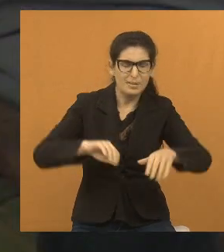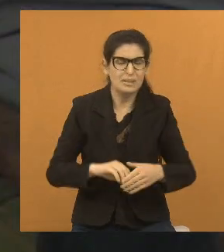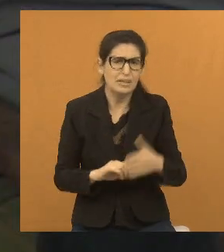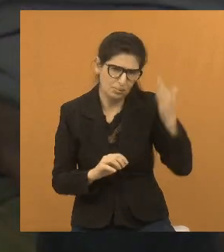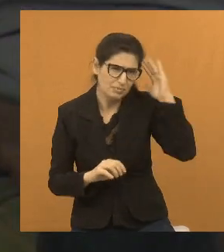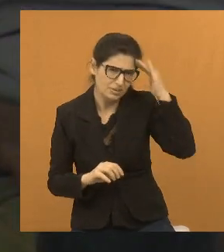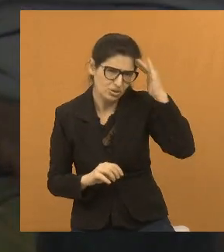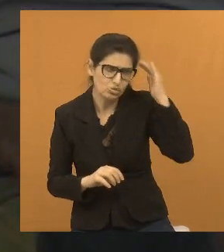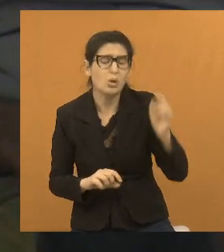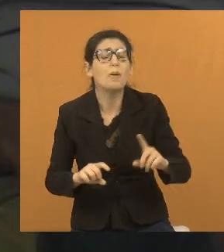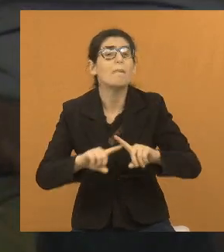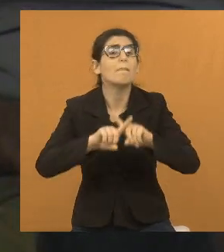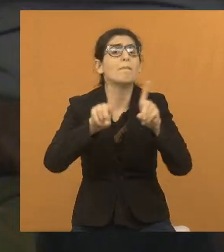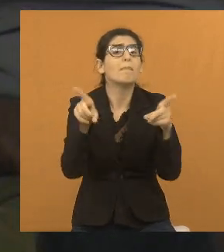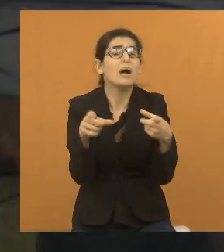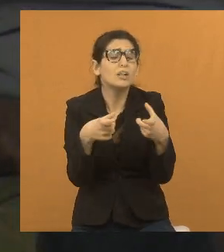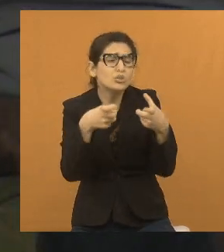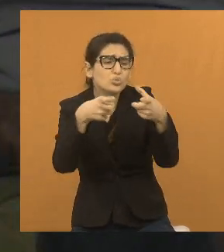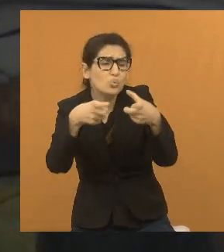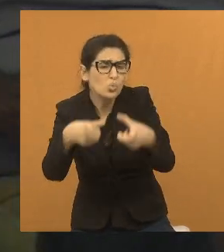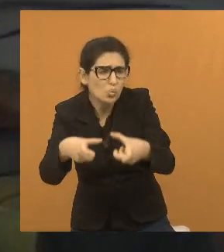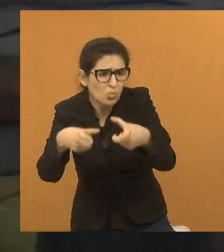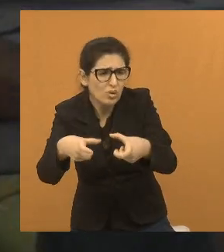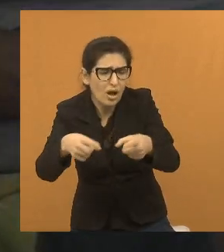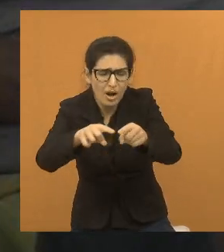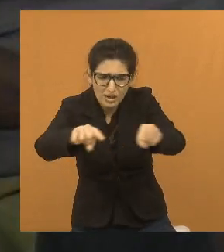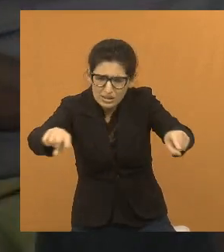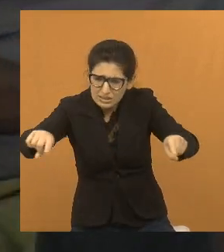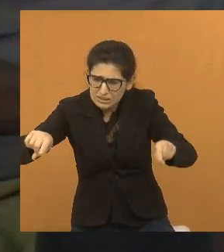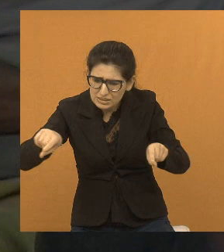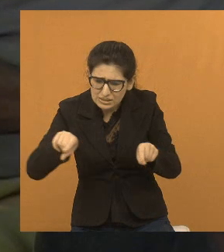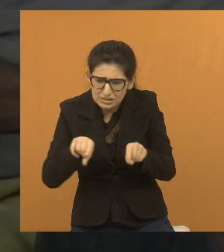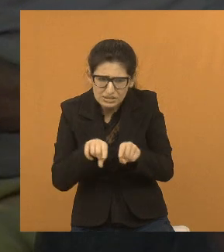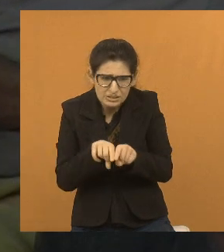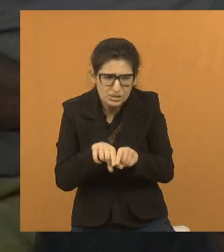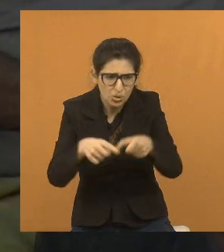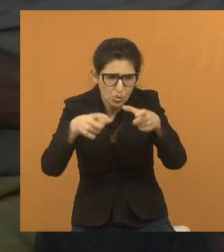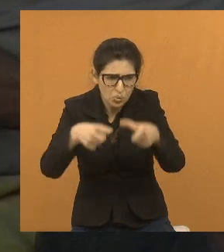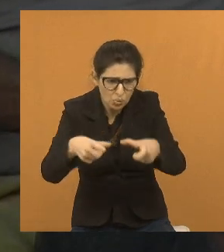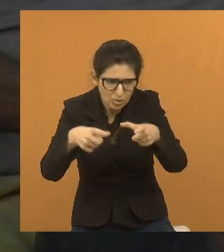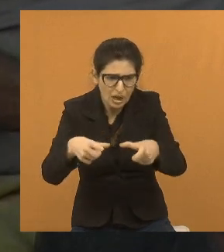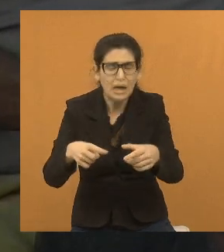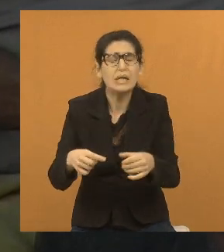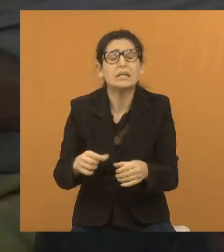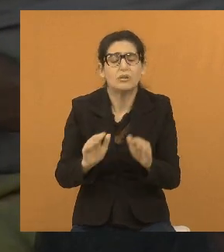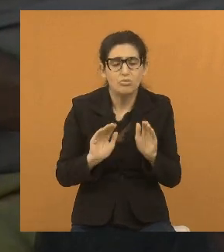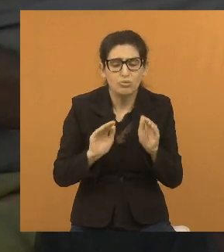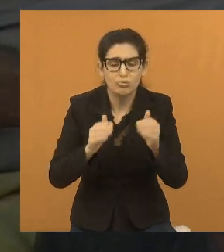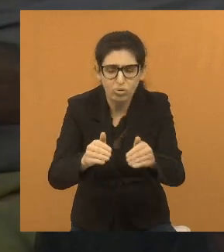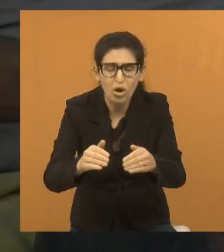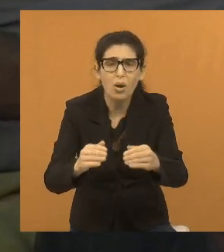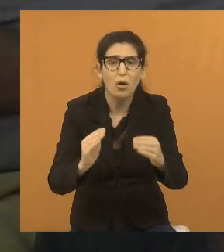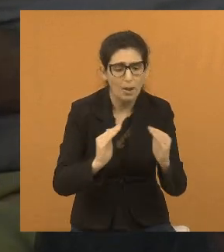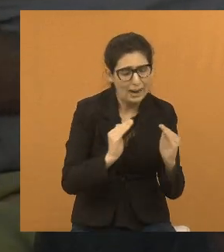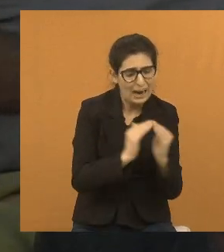à destinação. Se é um loteamento para fins exclusivamente residenciais,